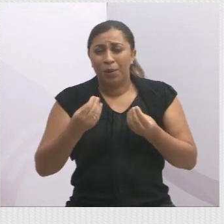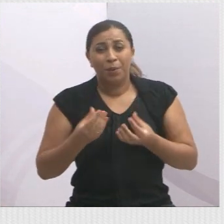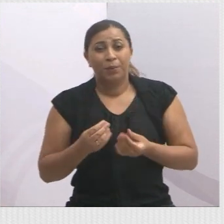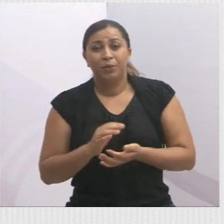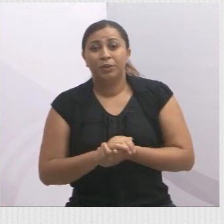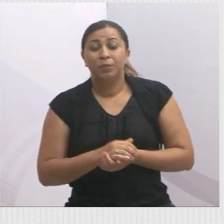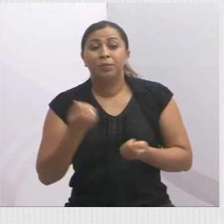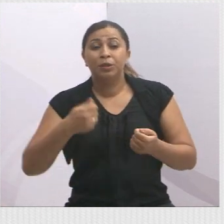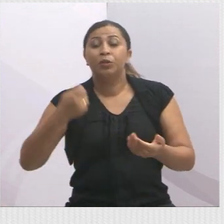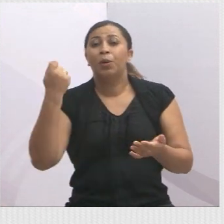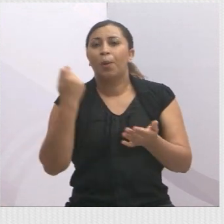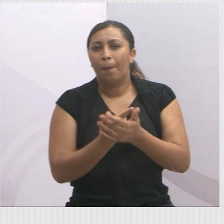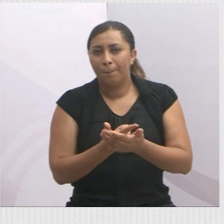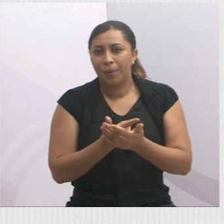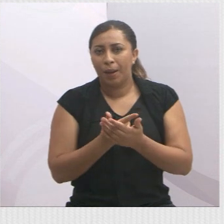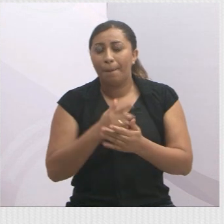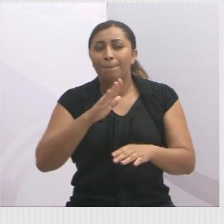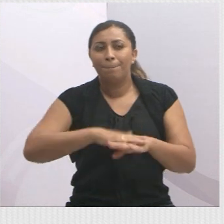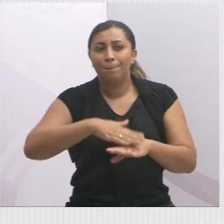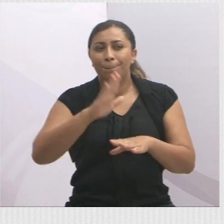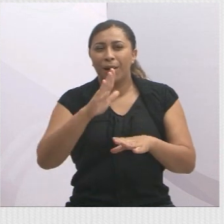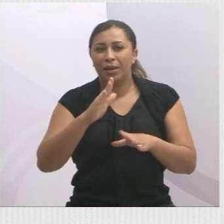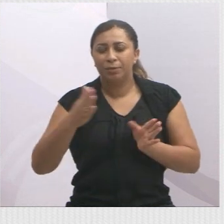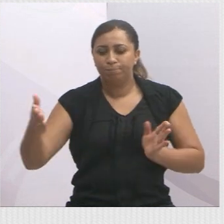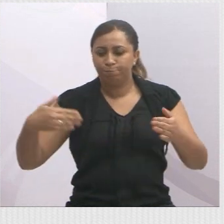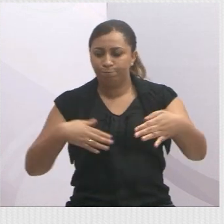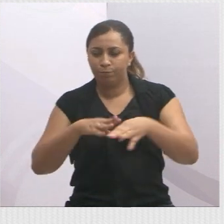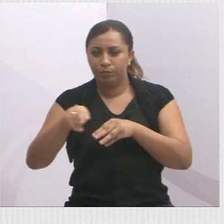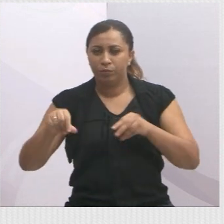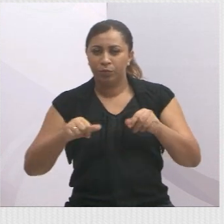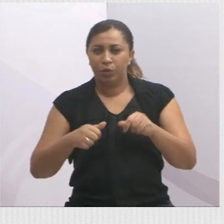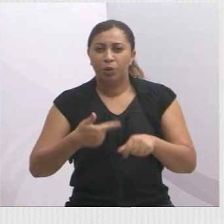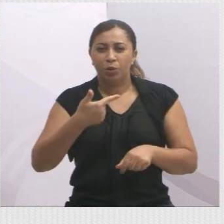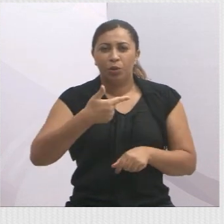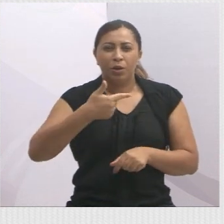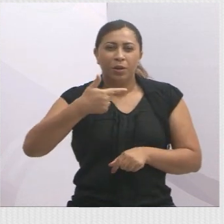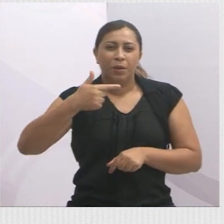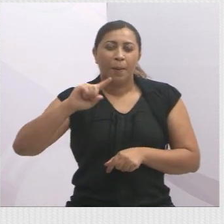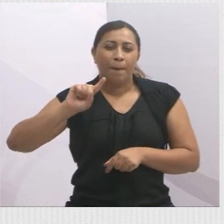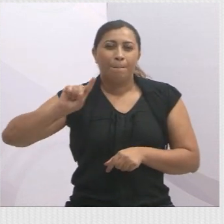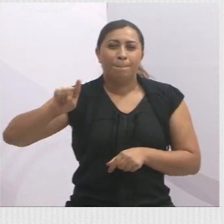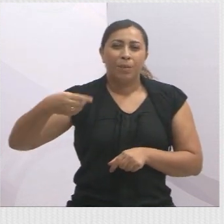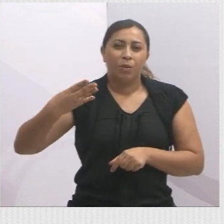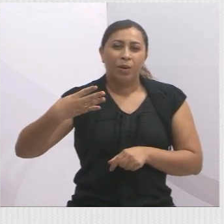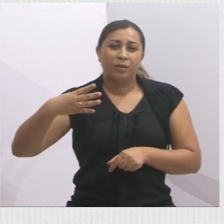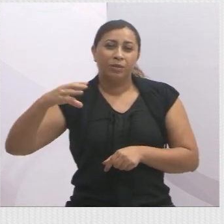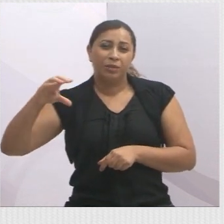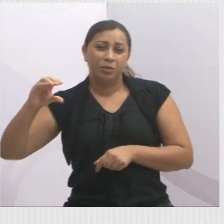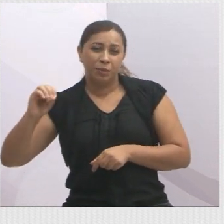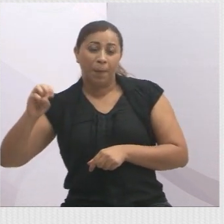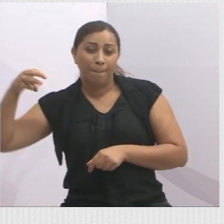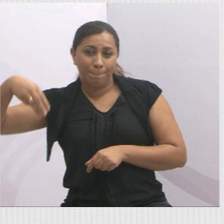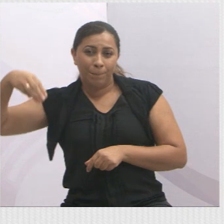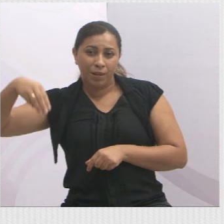necessário comprar mais uma área de aproximadamente 2.400 metros quadrados para servirem como